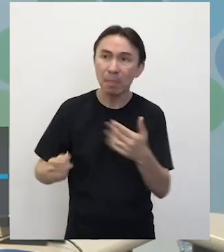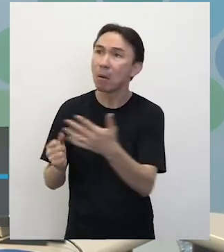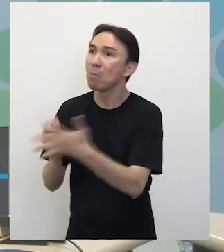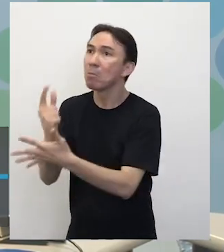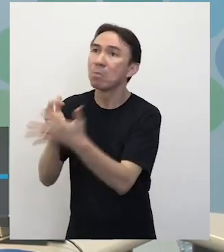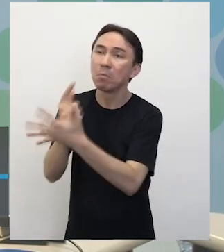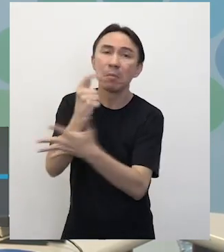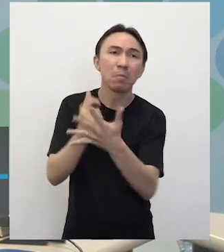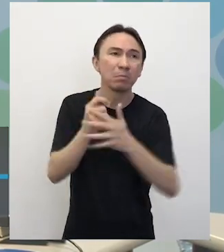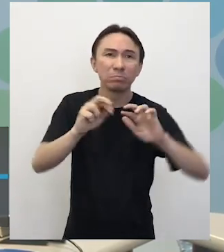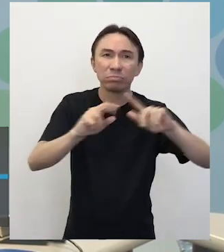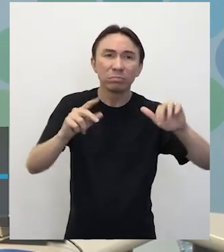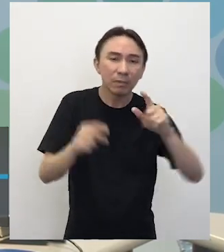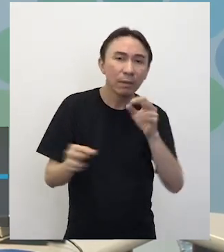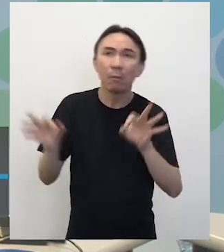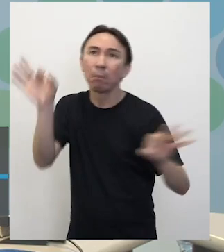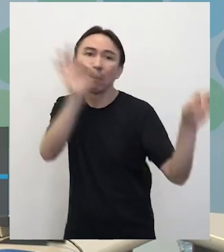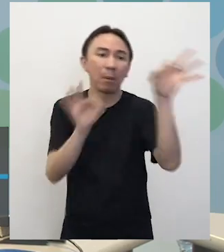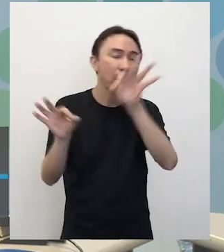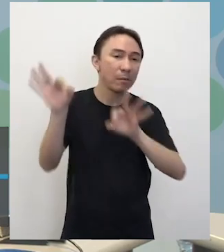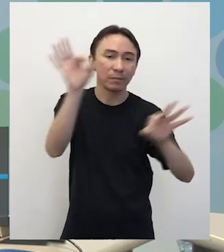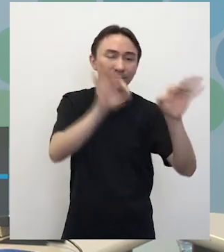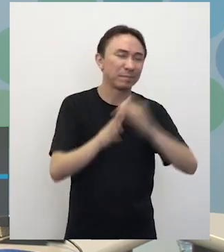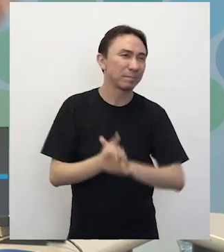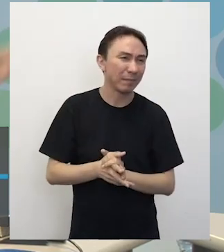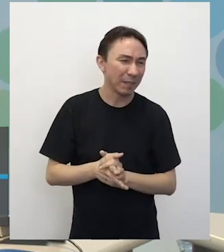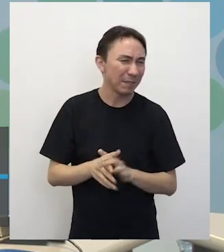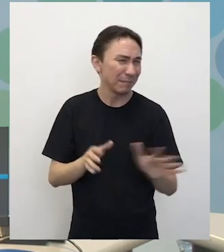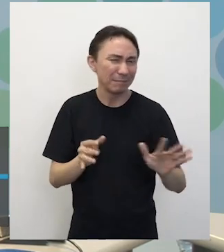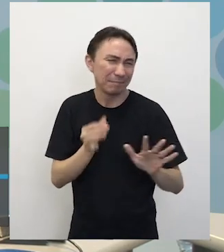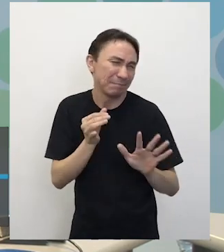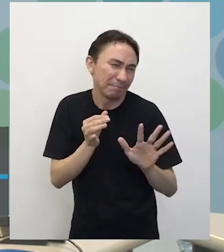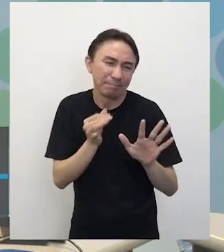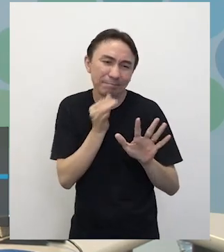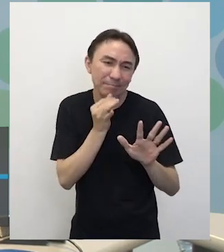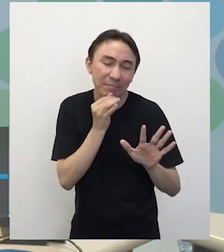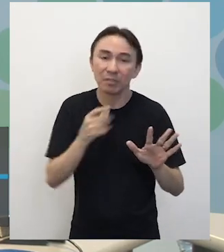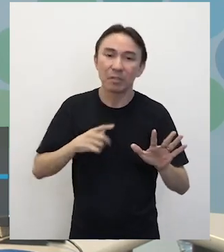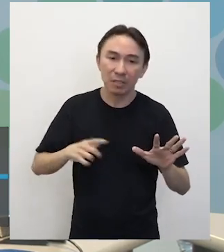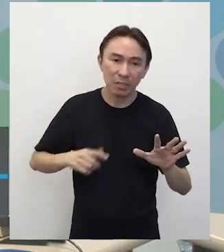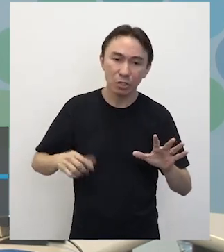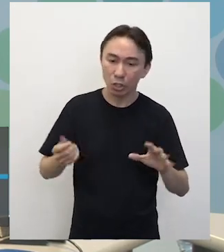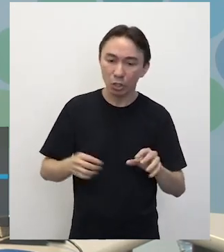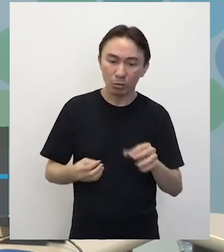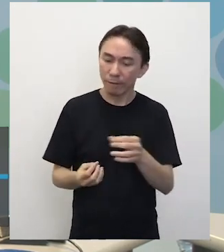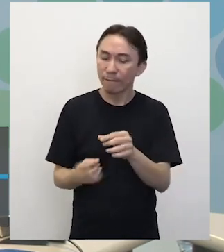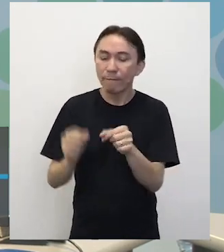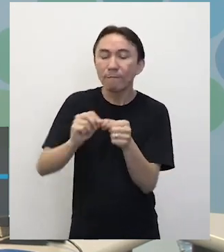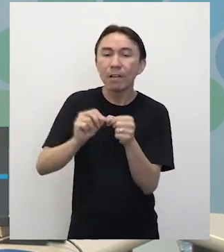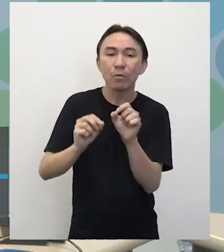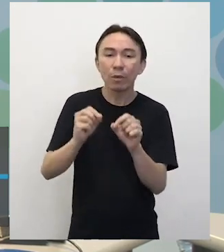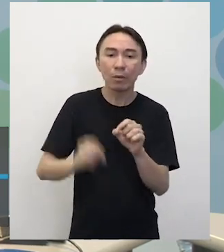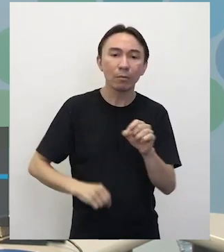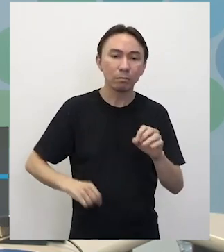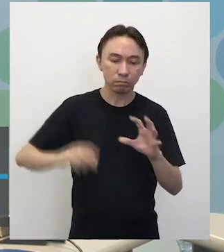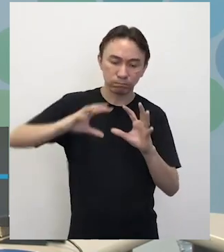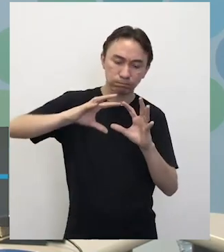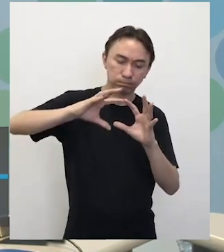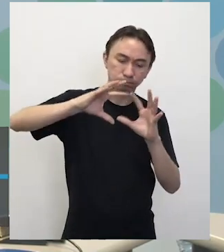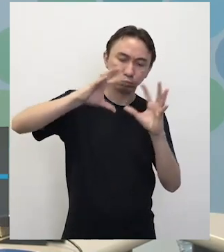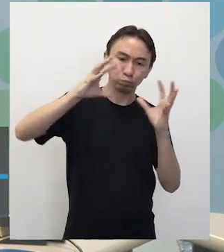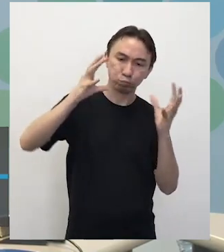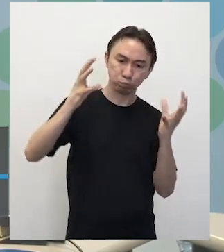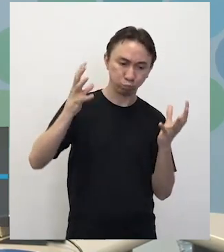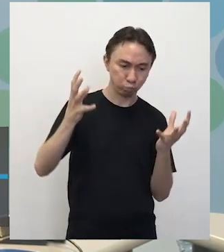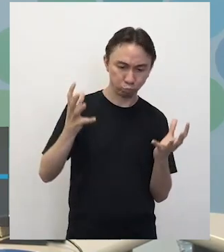inventar Por exemplo, tem uma vez que a gente criou um mundo, um globo, não um globo, um círculo, né? Porque o globo ele tem